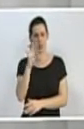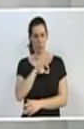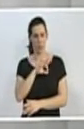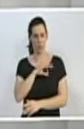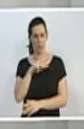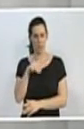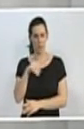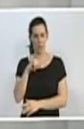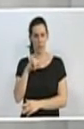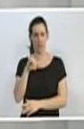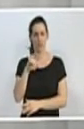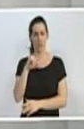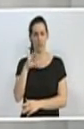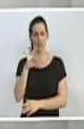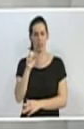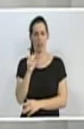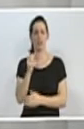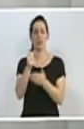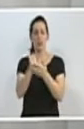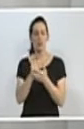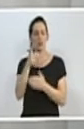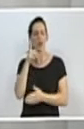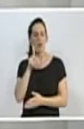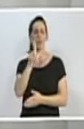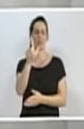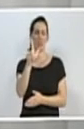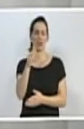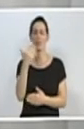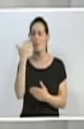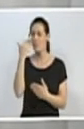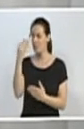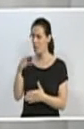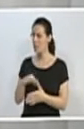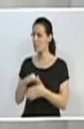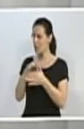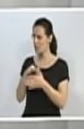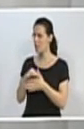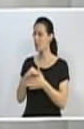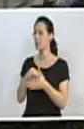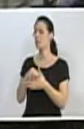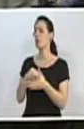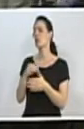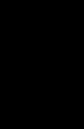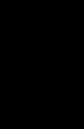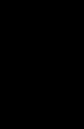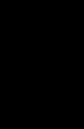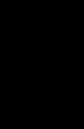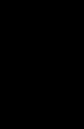possa nos ajudar a alcançá-la. Muito obrigado, senhor presidente, pela tolerância do tempo.